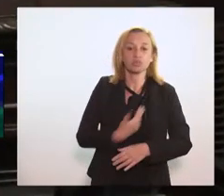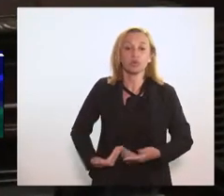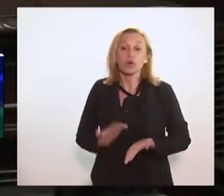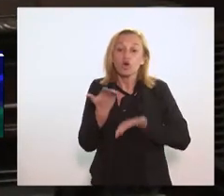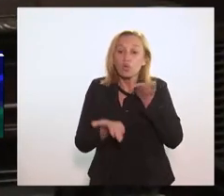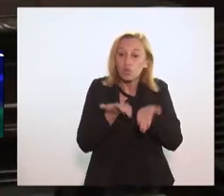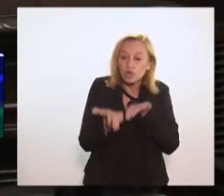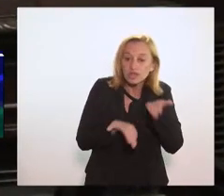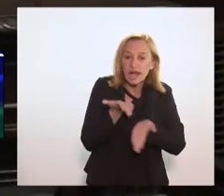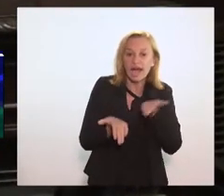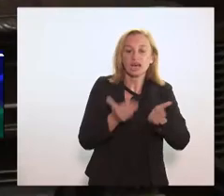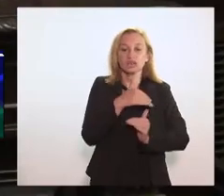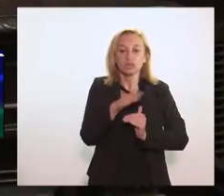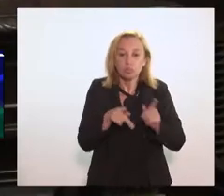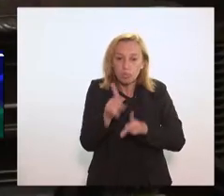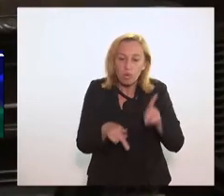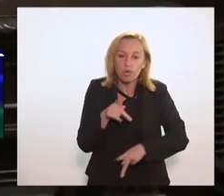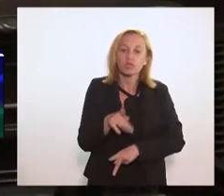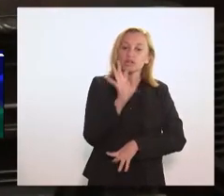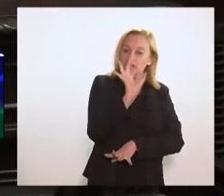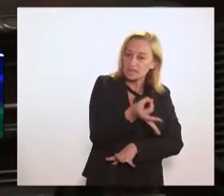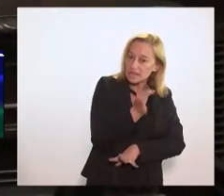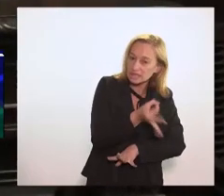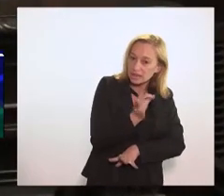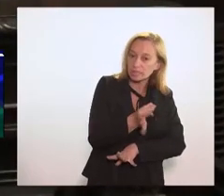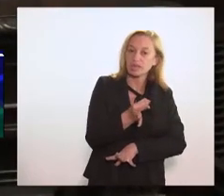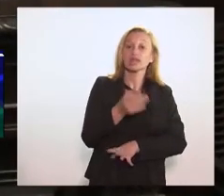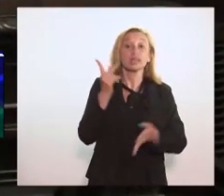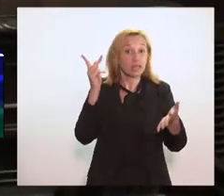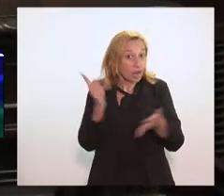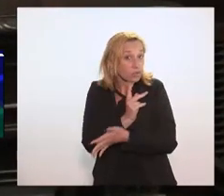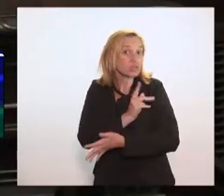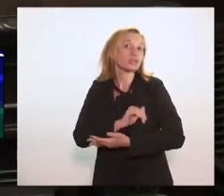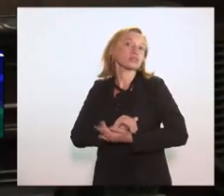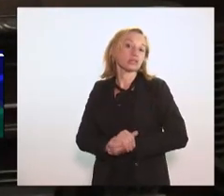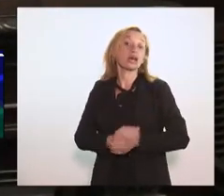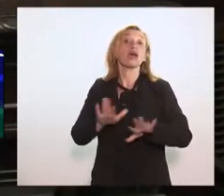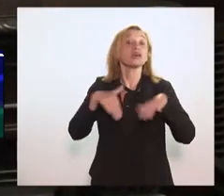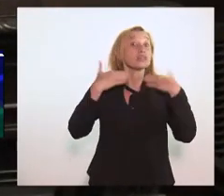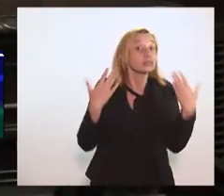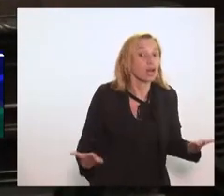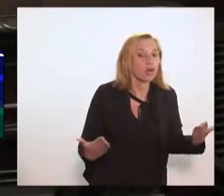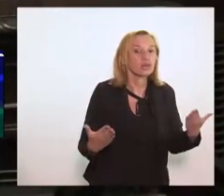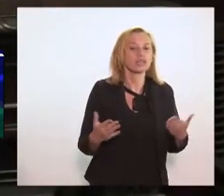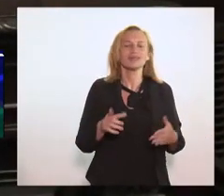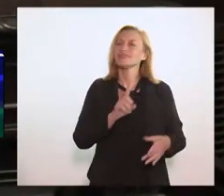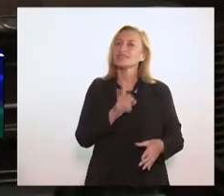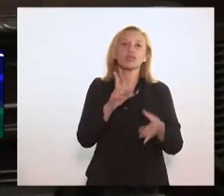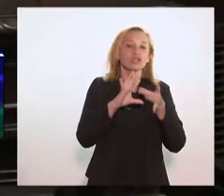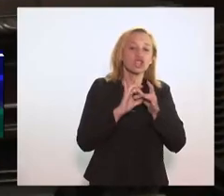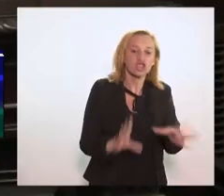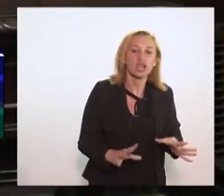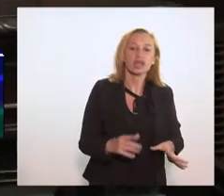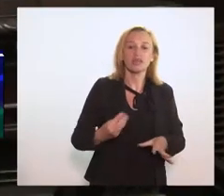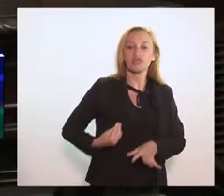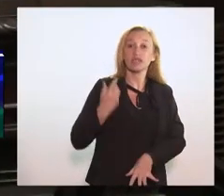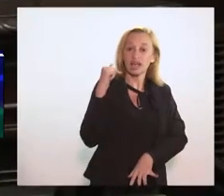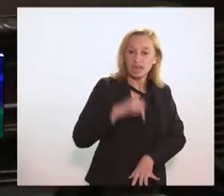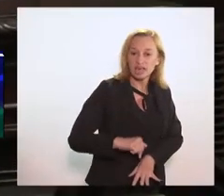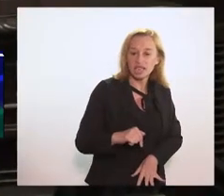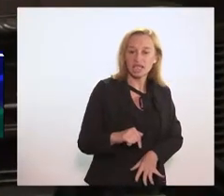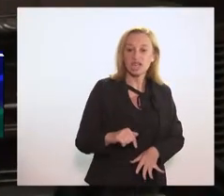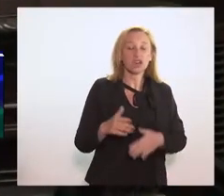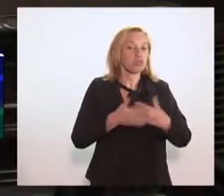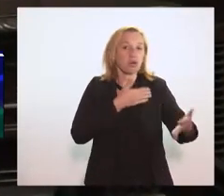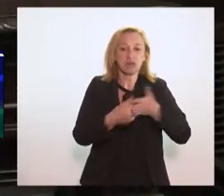dos fluminenses, e isso tem, definitivamente, isso tem acontecido. Então, não permitirei, enquanto aqui estiver, seja por